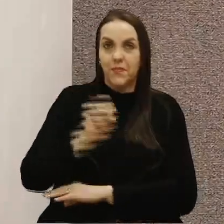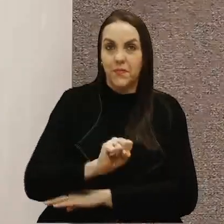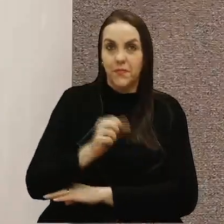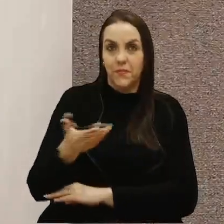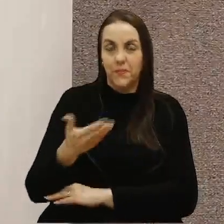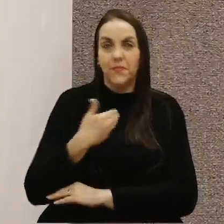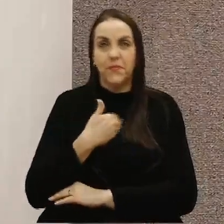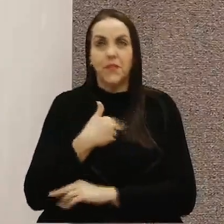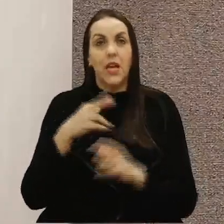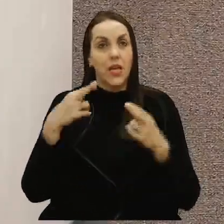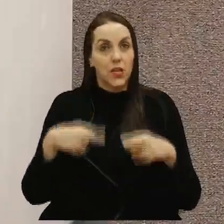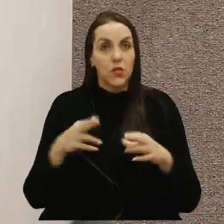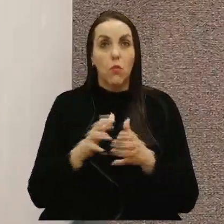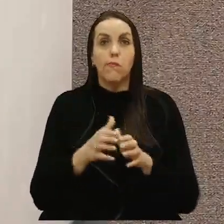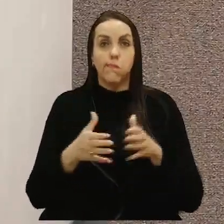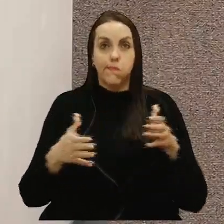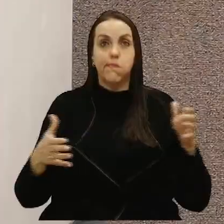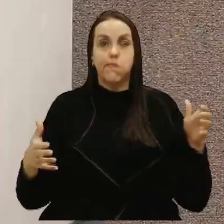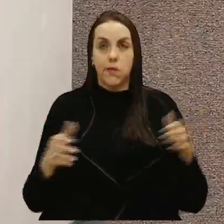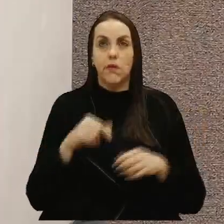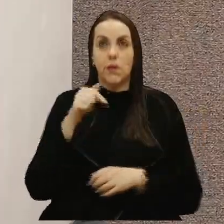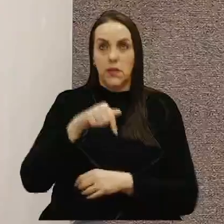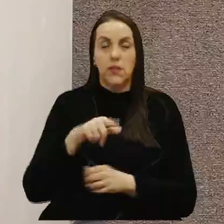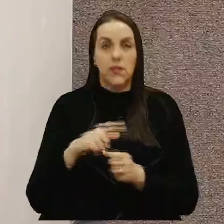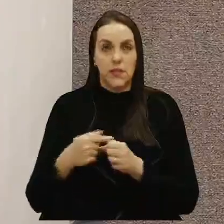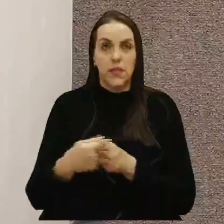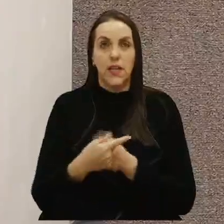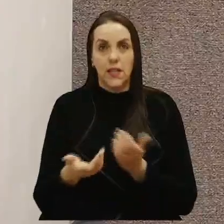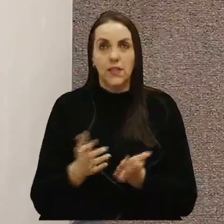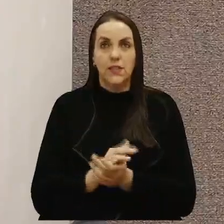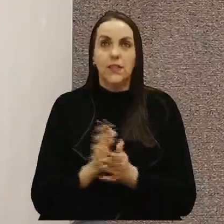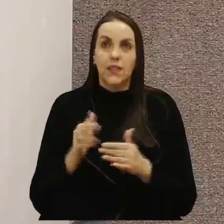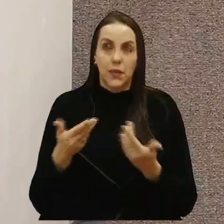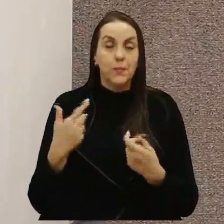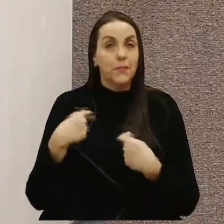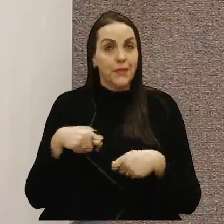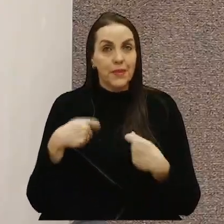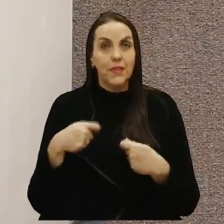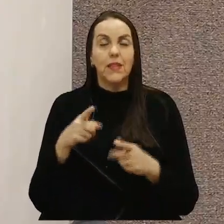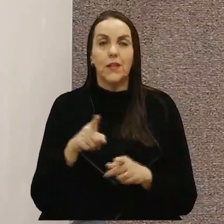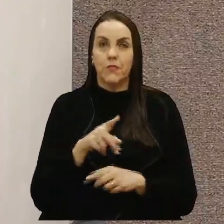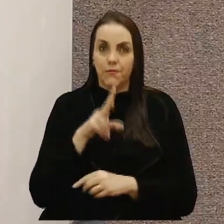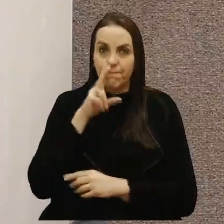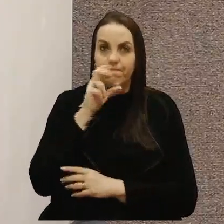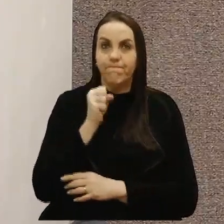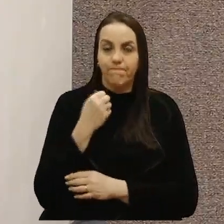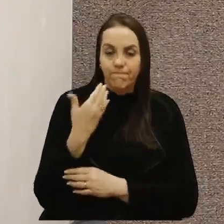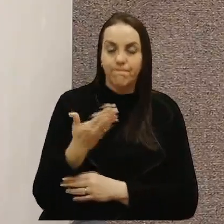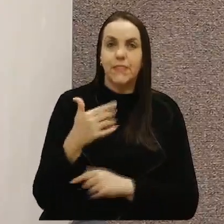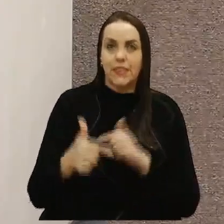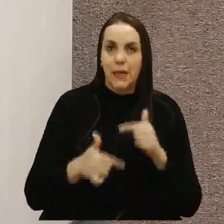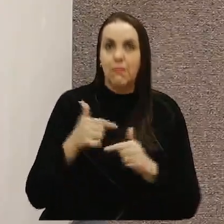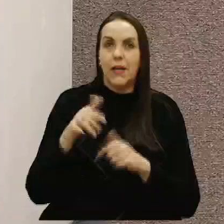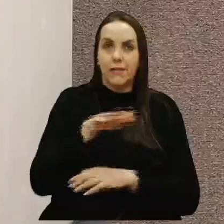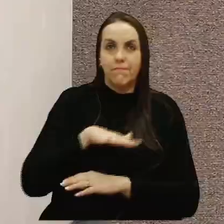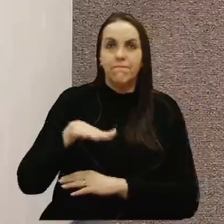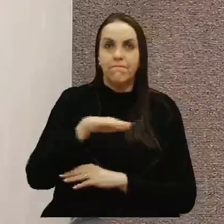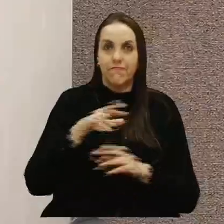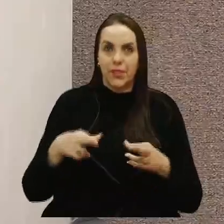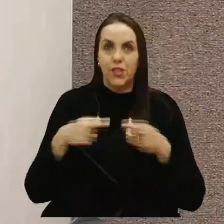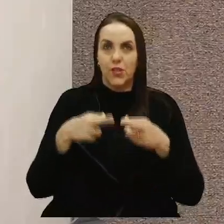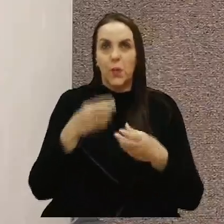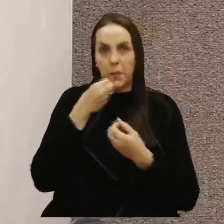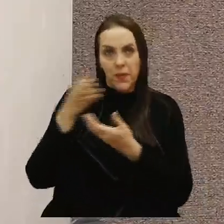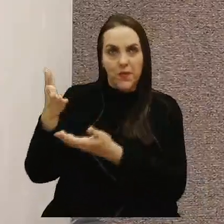uma região que mais cresce na cidade, inclusive, né? E precisamos lá reforçar o trabalho naquela região. Então, seja muito bem-vindo para estar